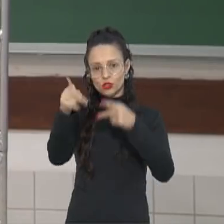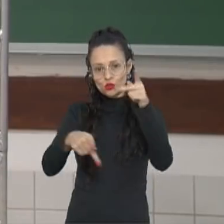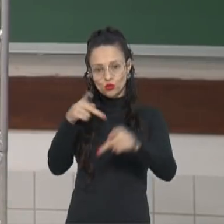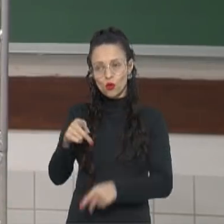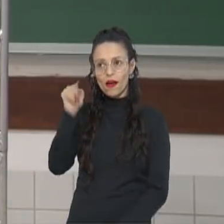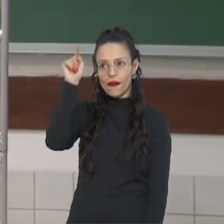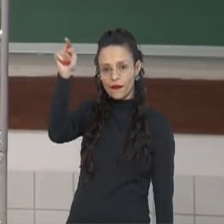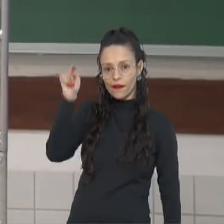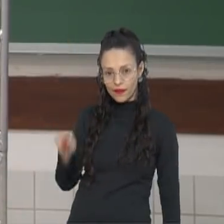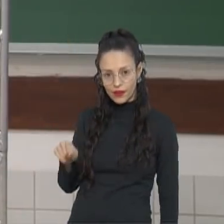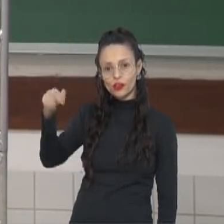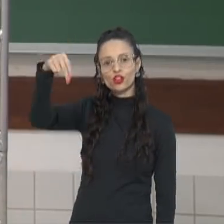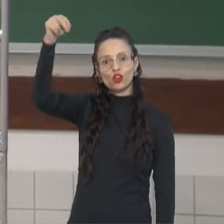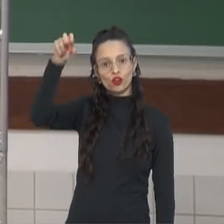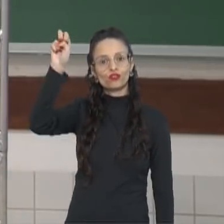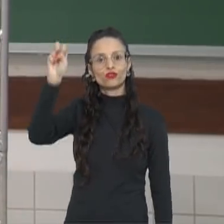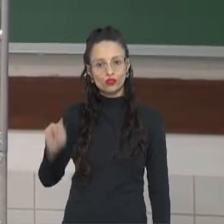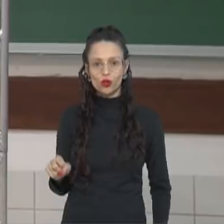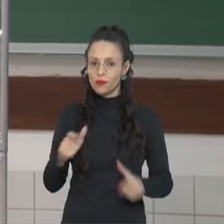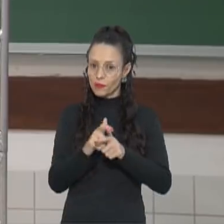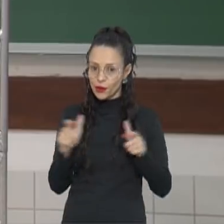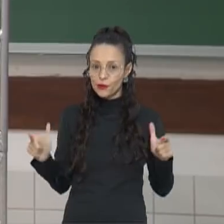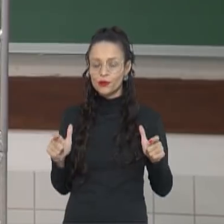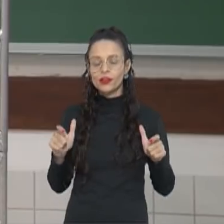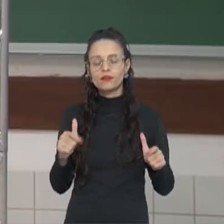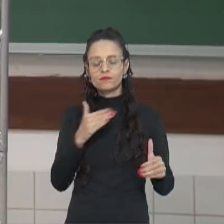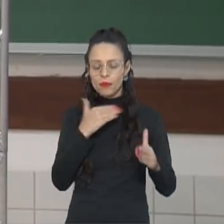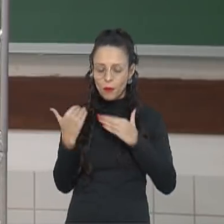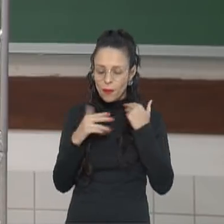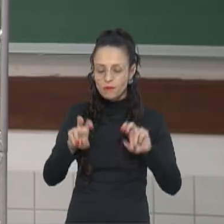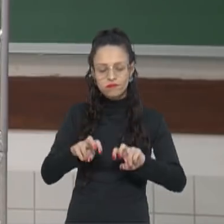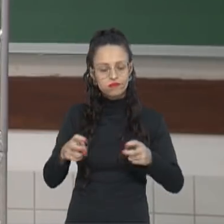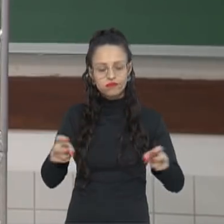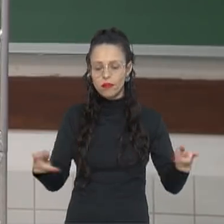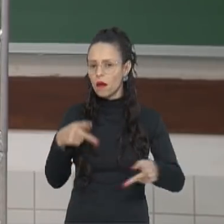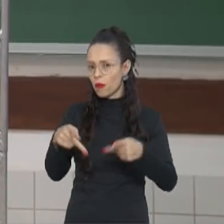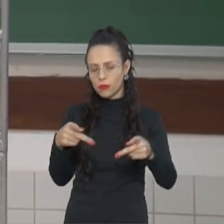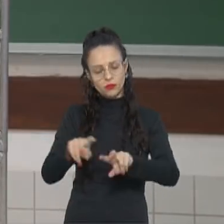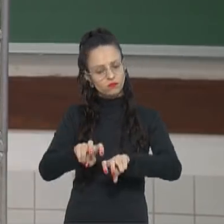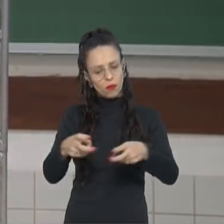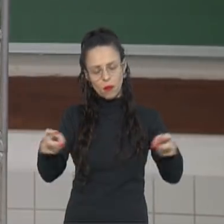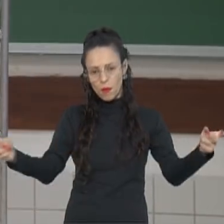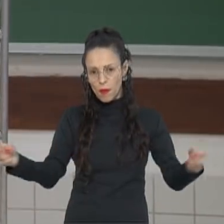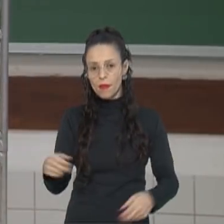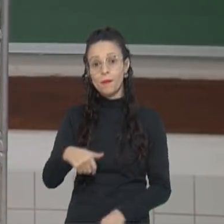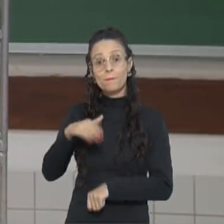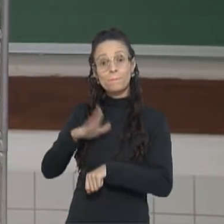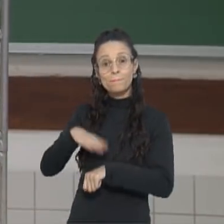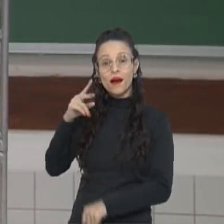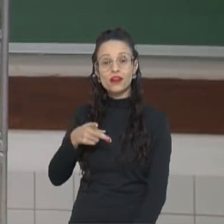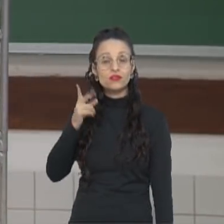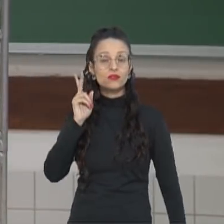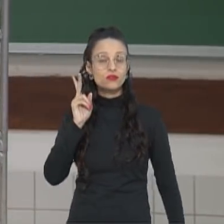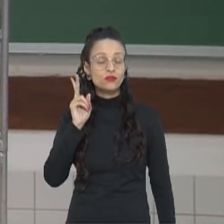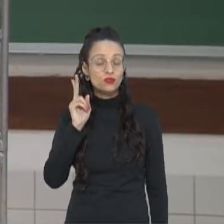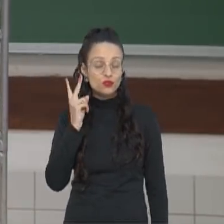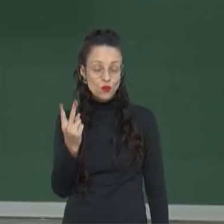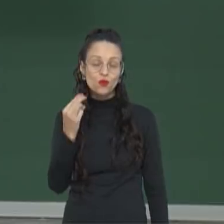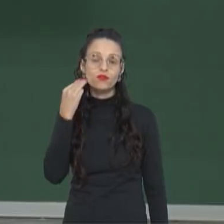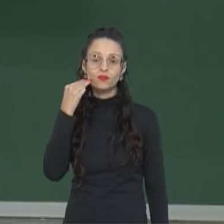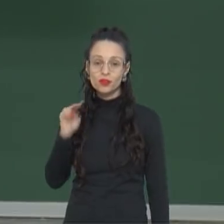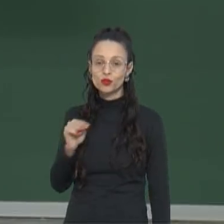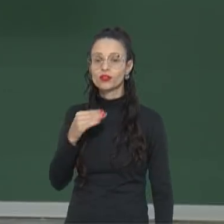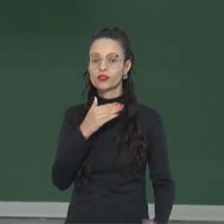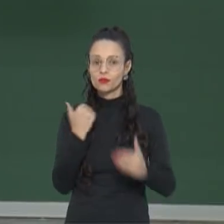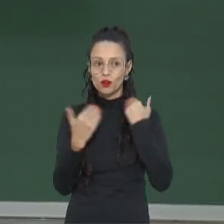Coreias. Então, a maioria civil, mais uma vez nessa guerra, mais de 2 milhões de mortos. Aqui do ladinho direito, você tem uma imagem